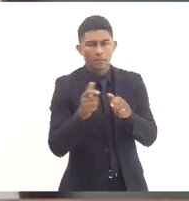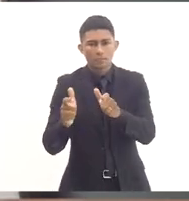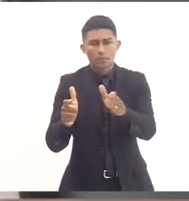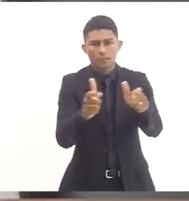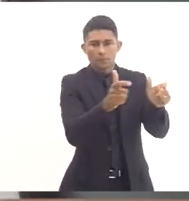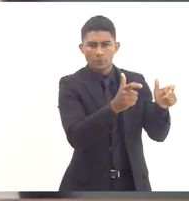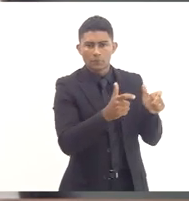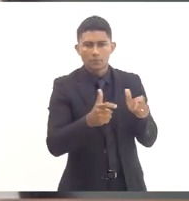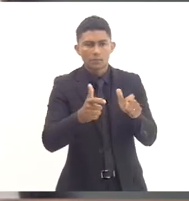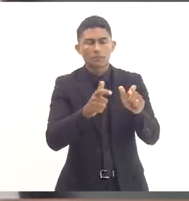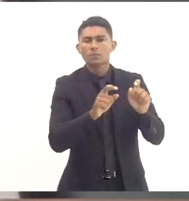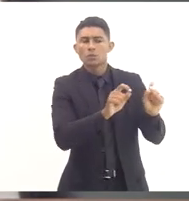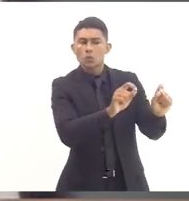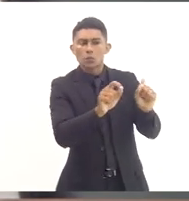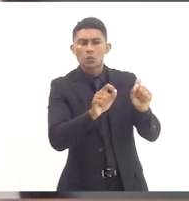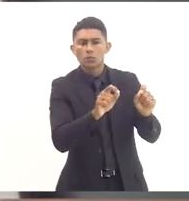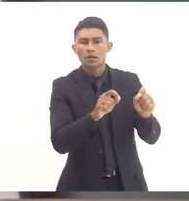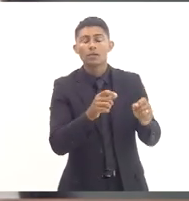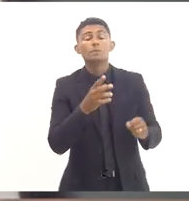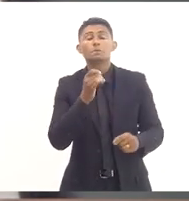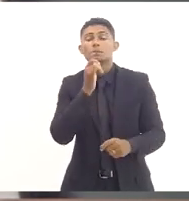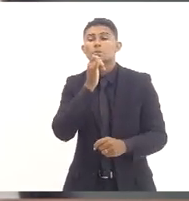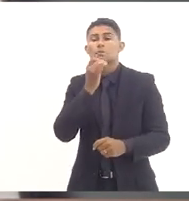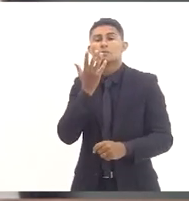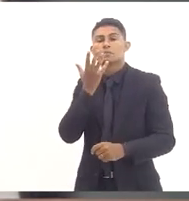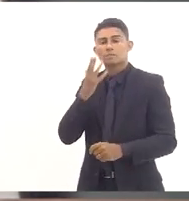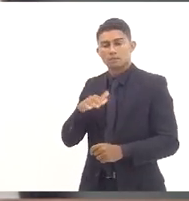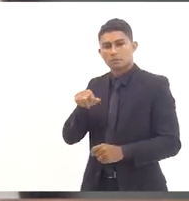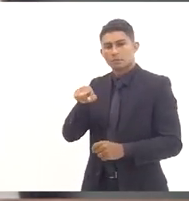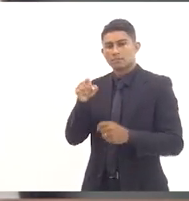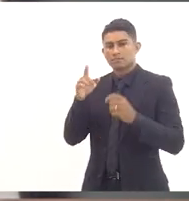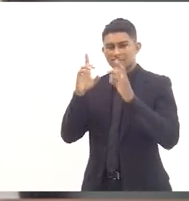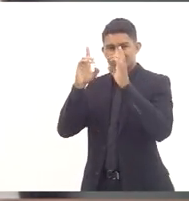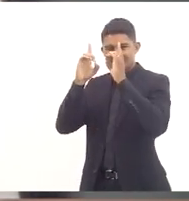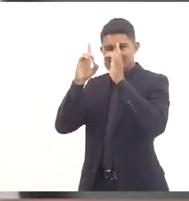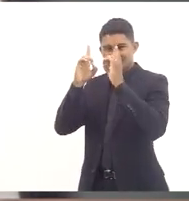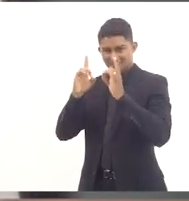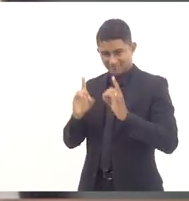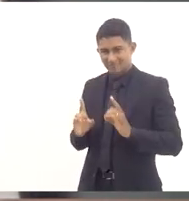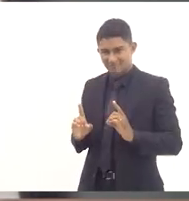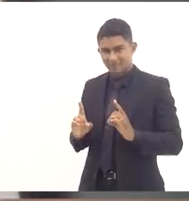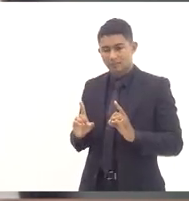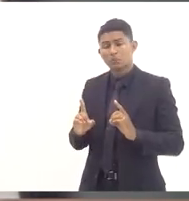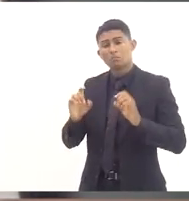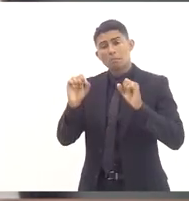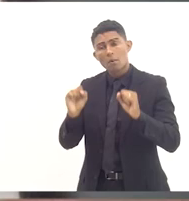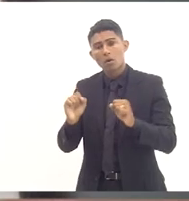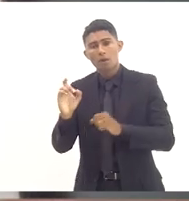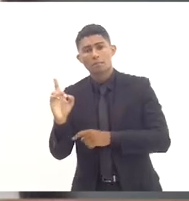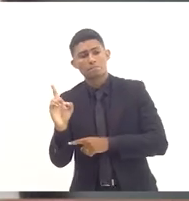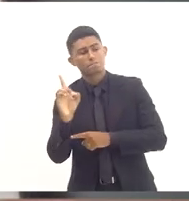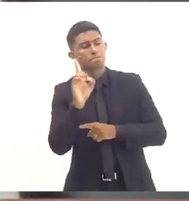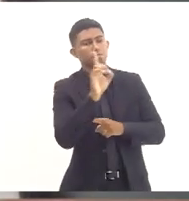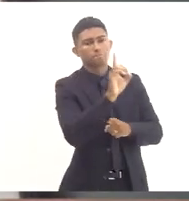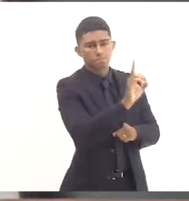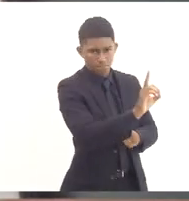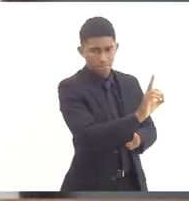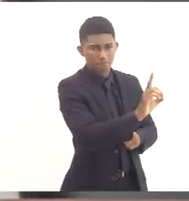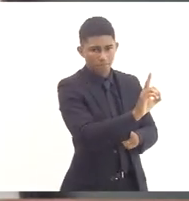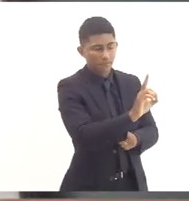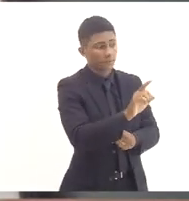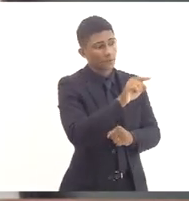tá onde essas crianças podem ter um atendimento principalmente essa essas crianças com com